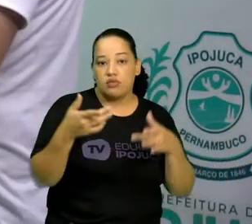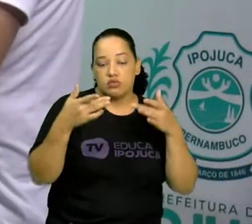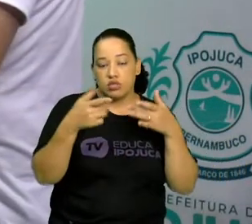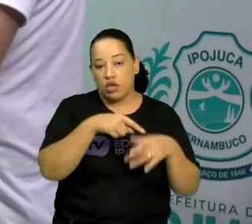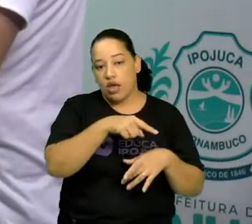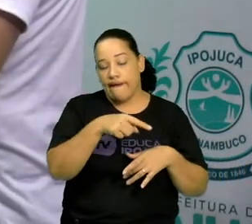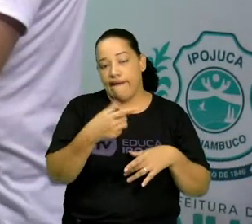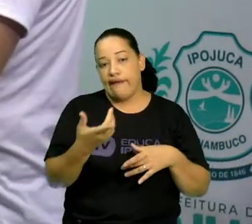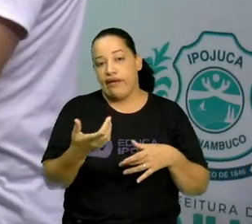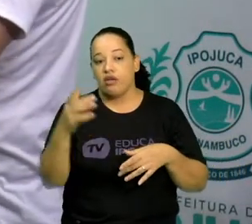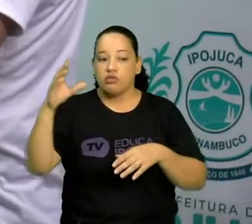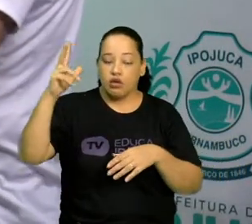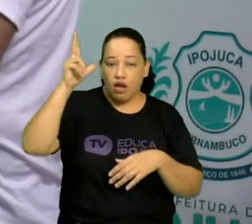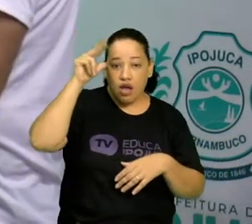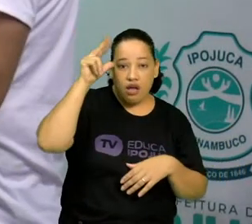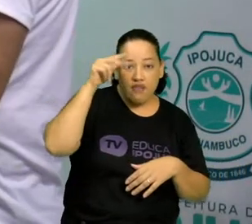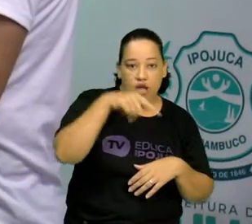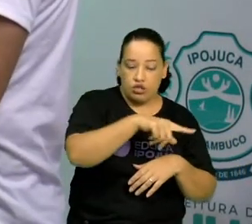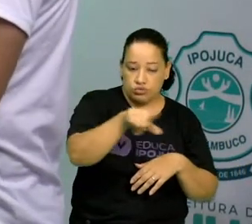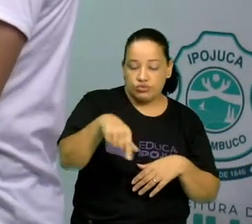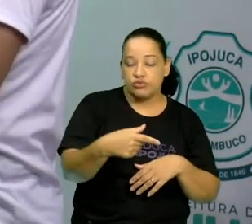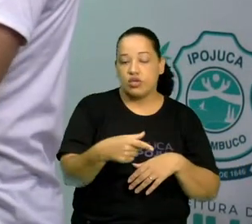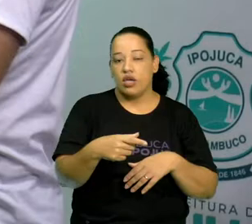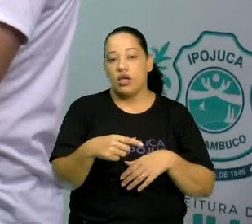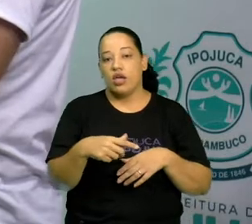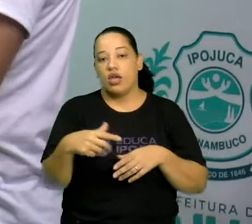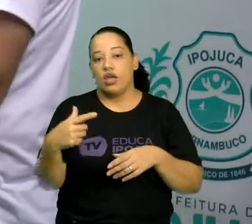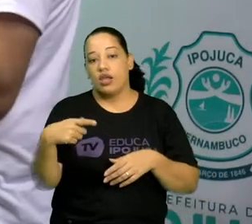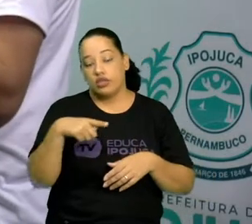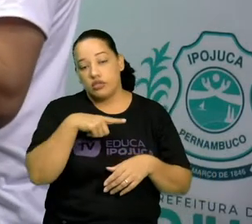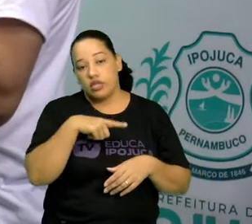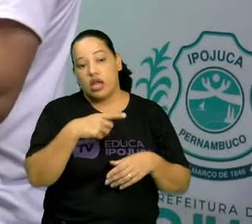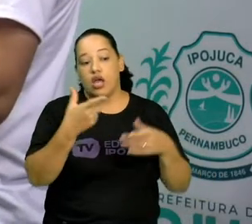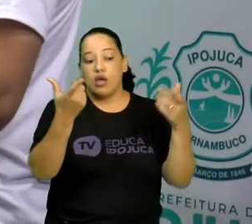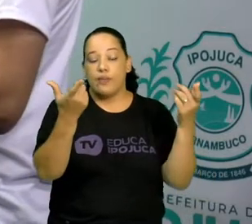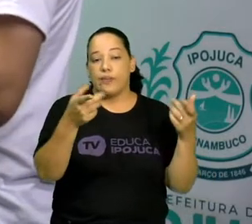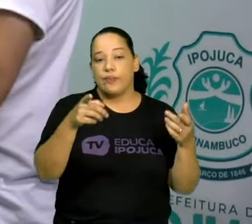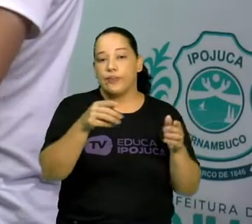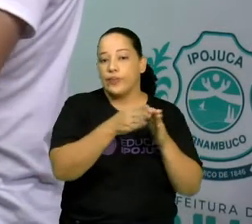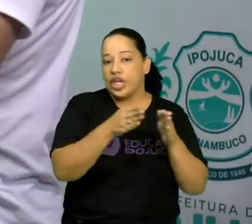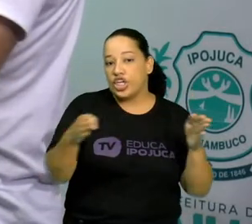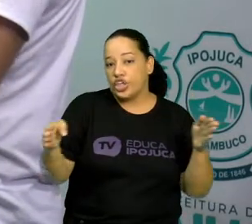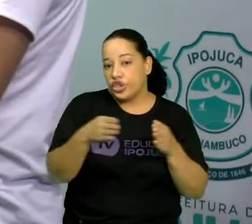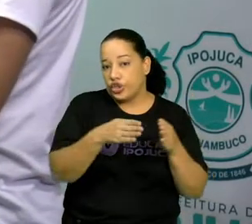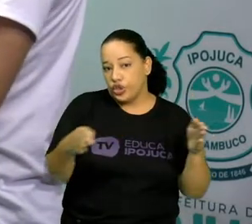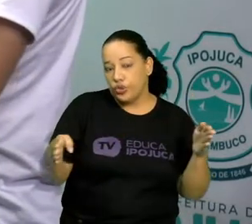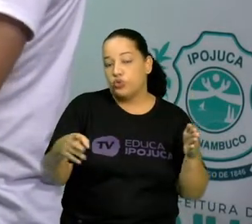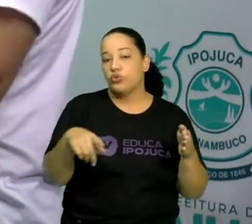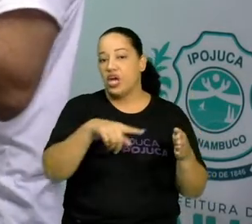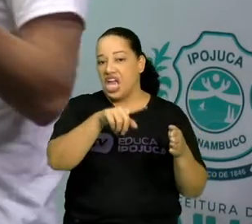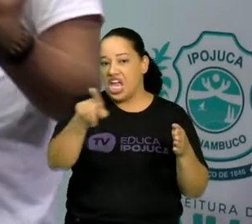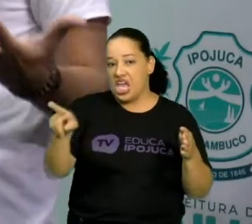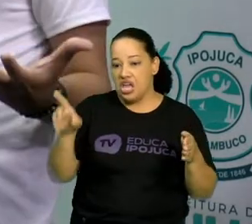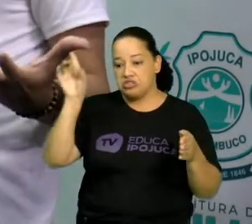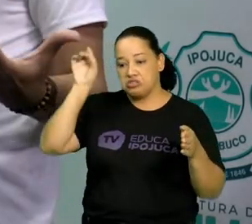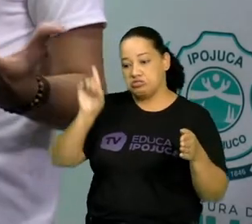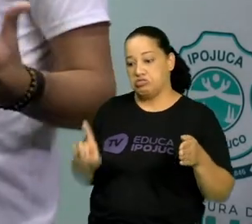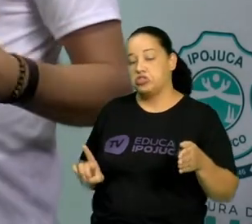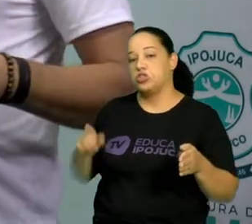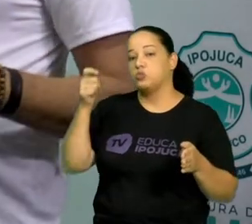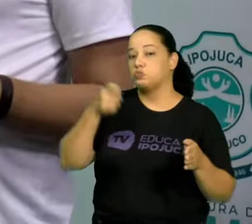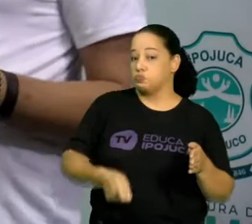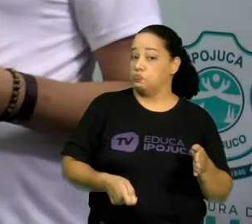Até então, um esporte nobre, numa época em que os direitos da nobreza eram muito